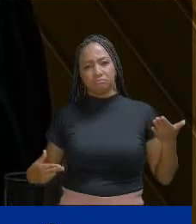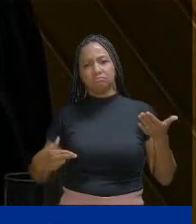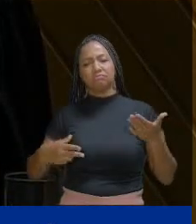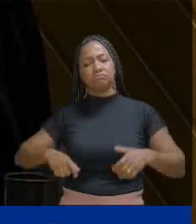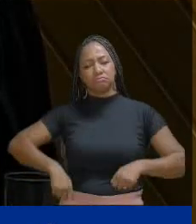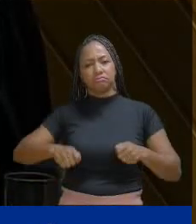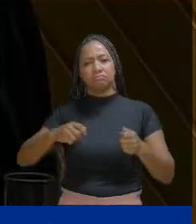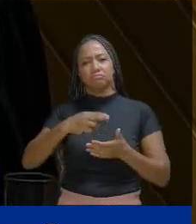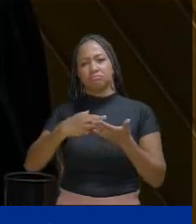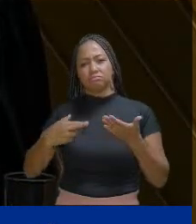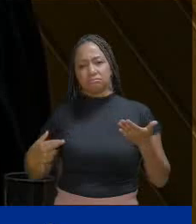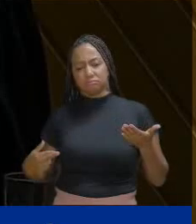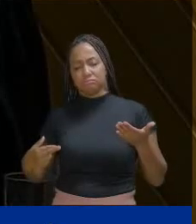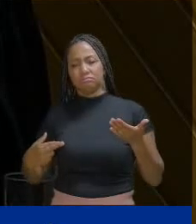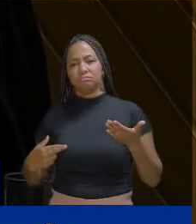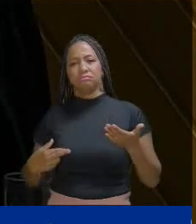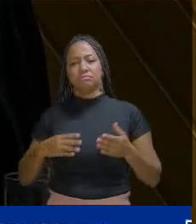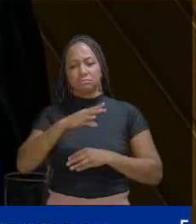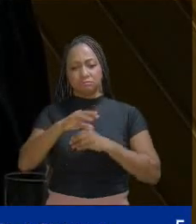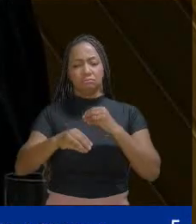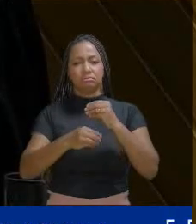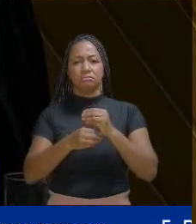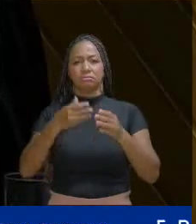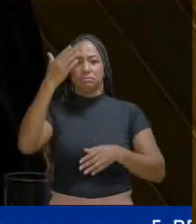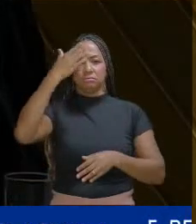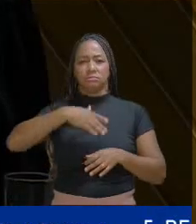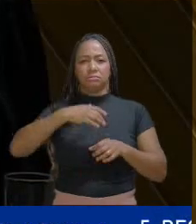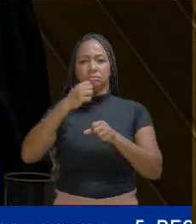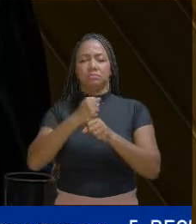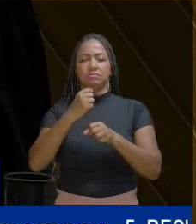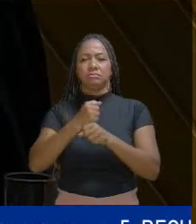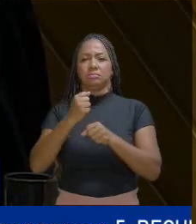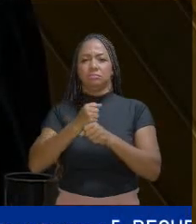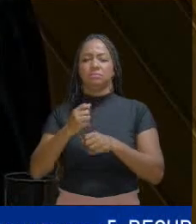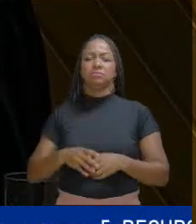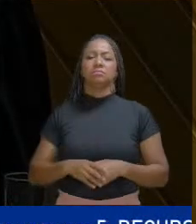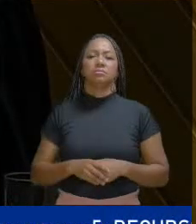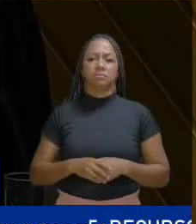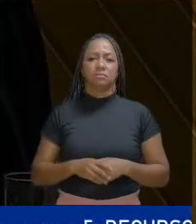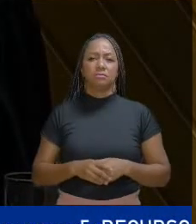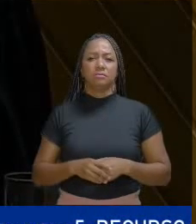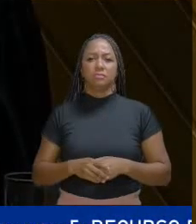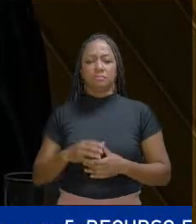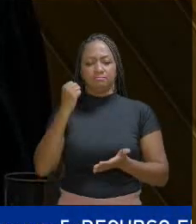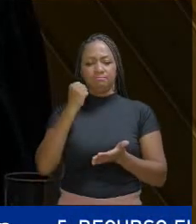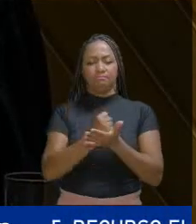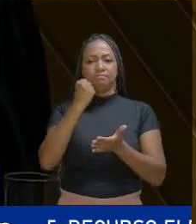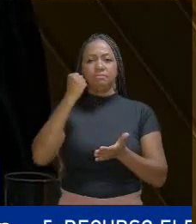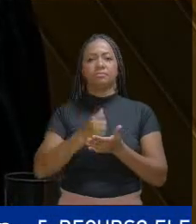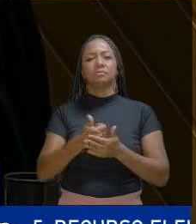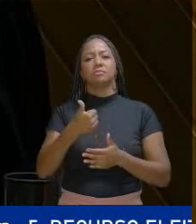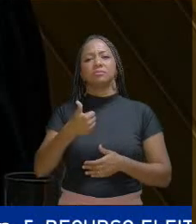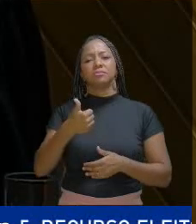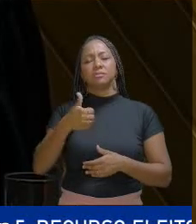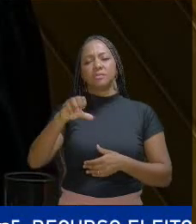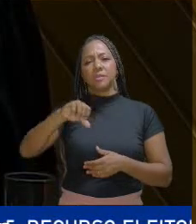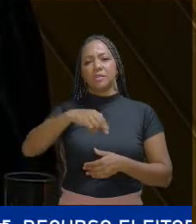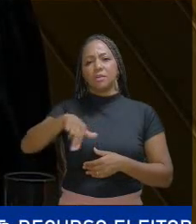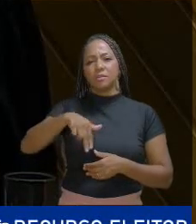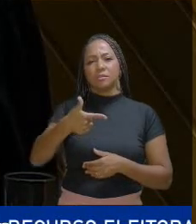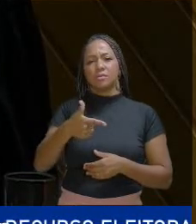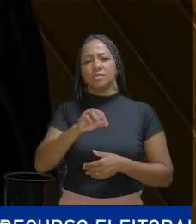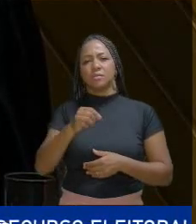ou ao relatório de despesas anexado à prestação de contas retificadora, protocolado em